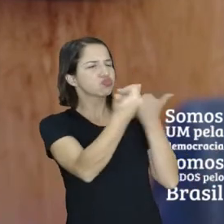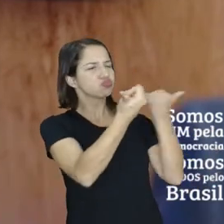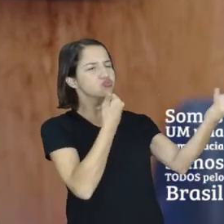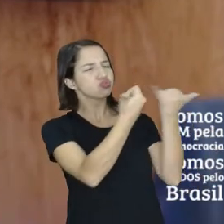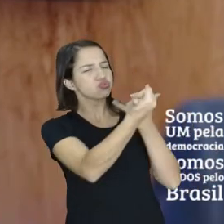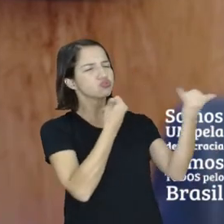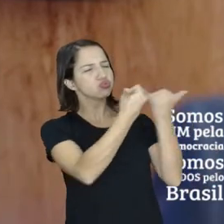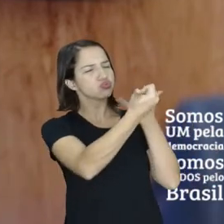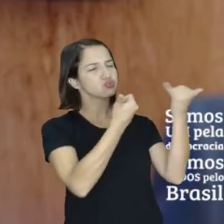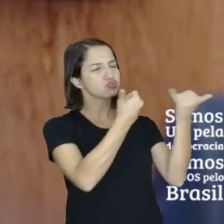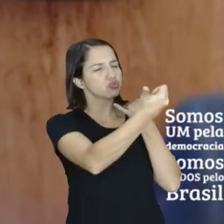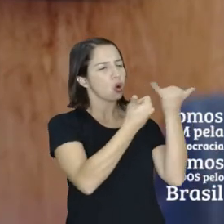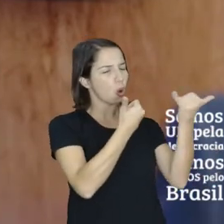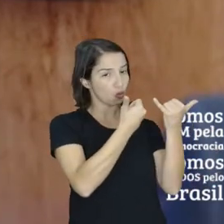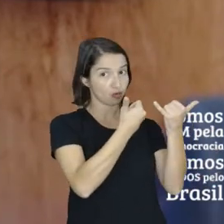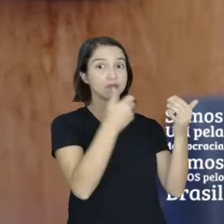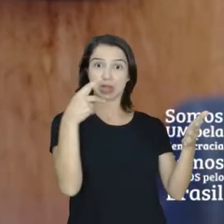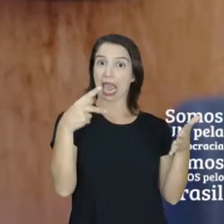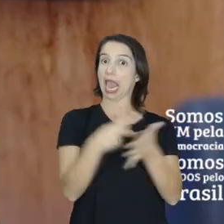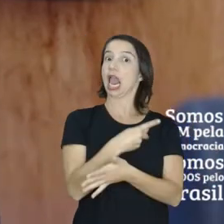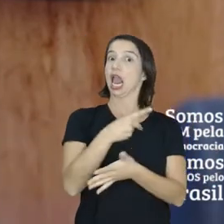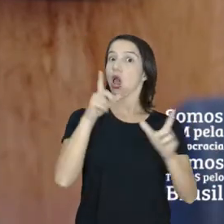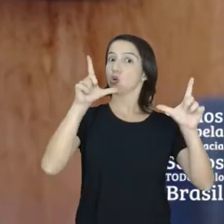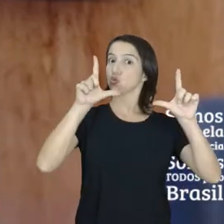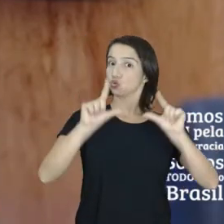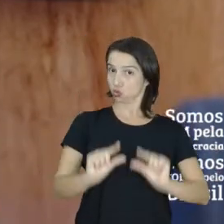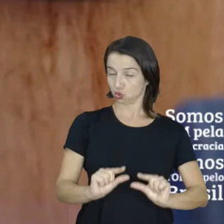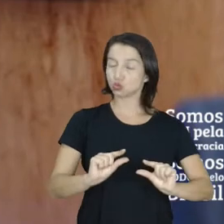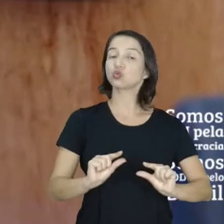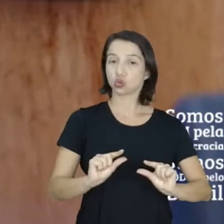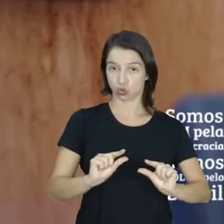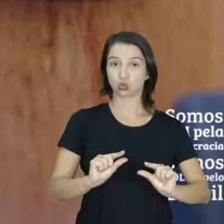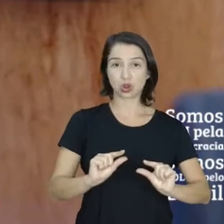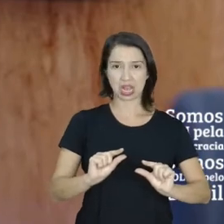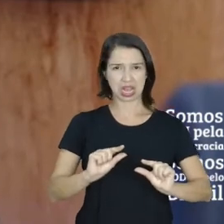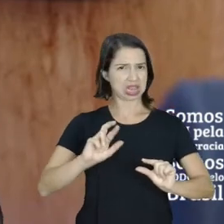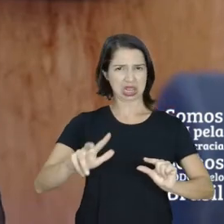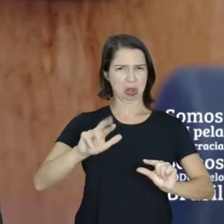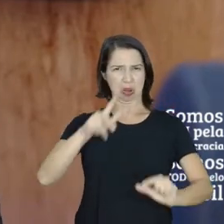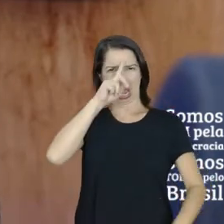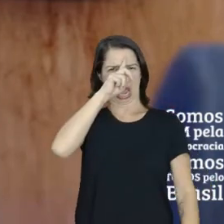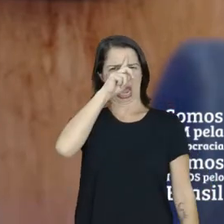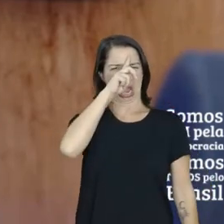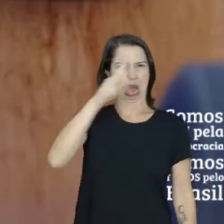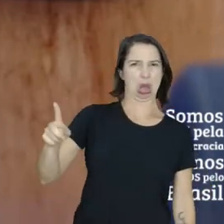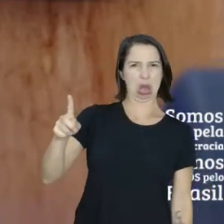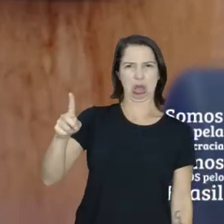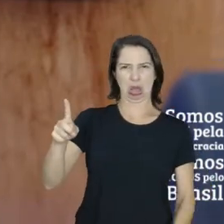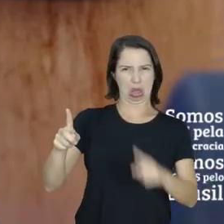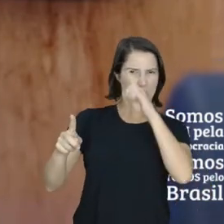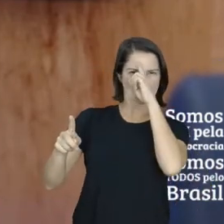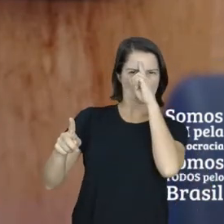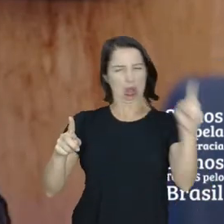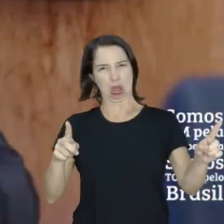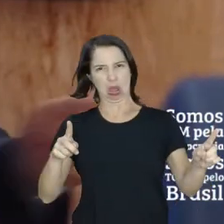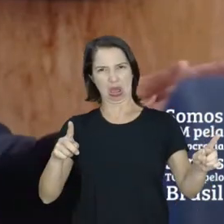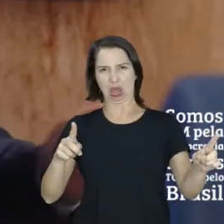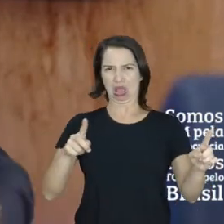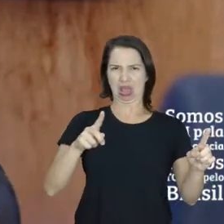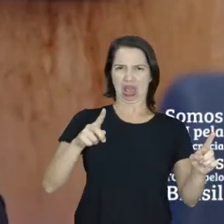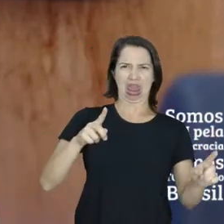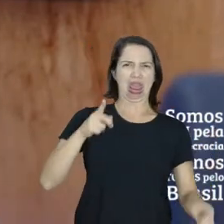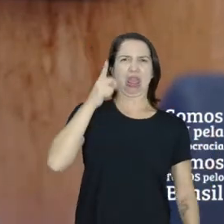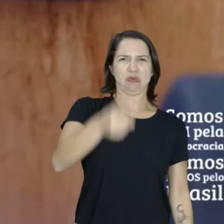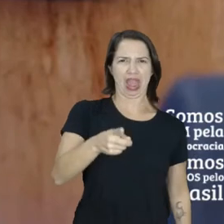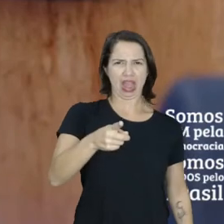ouve mais erra menos. Então, não é autocrático, não é autoritário, não é mandão, não é cumpra,